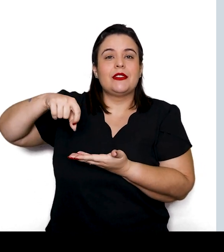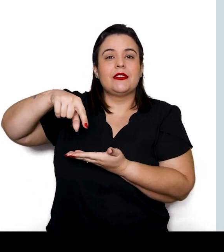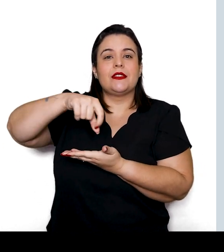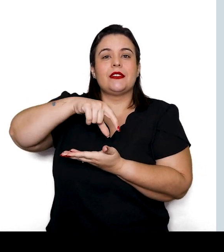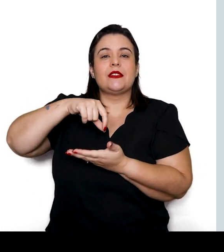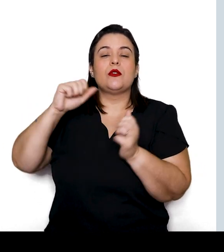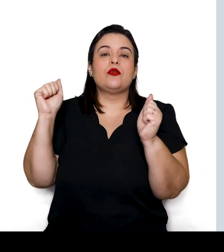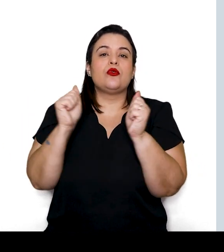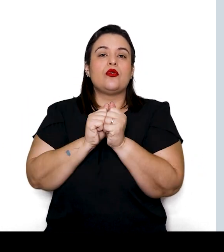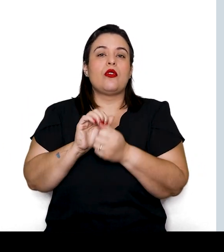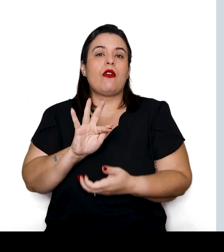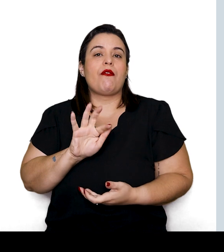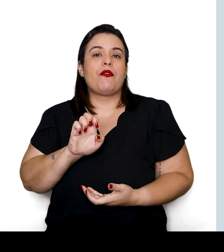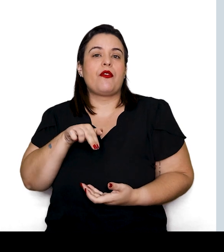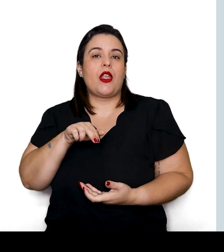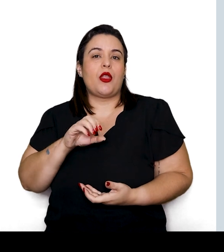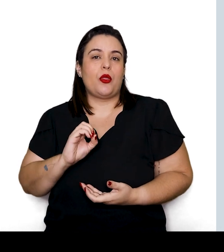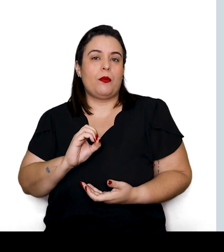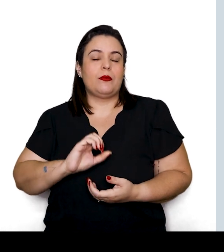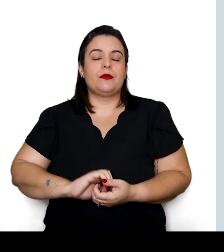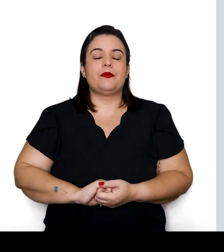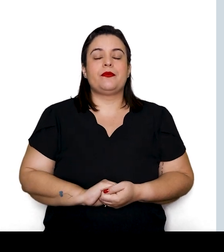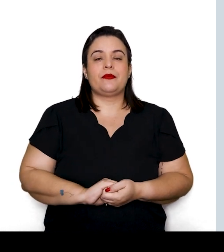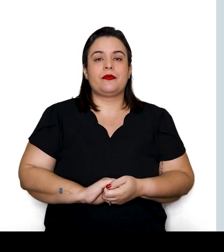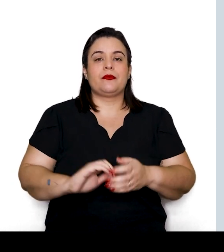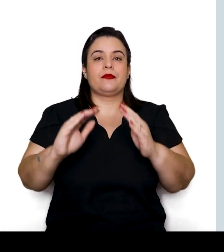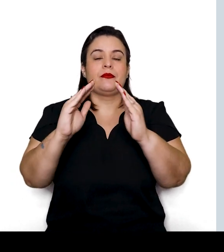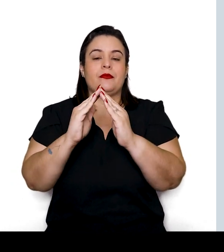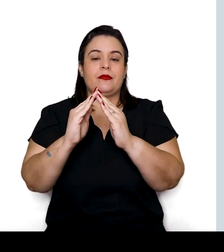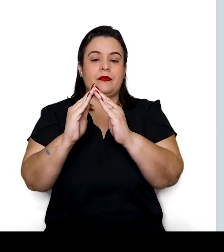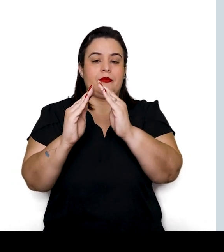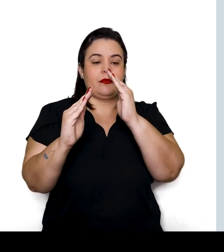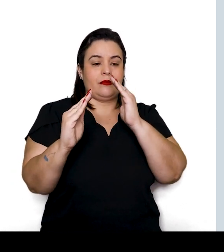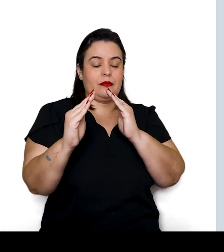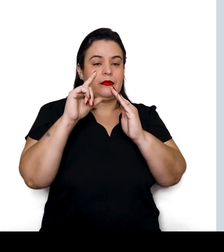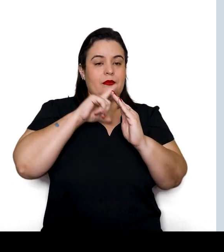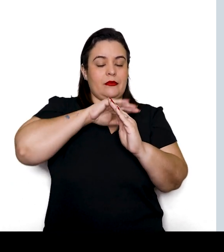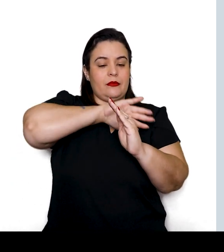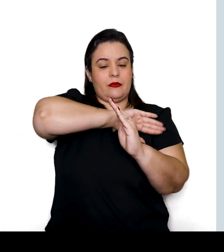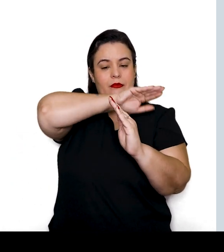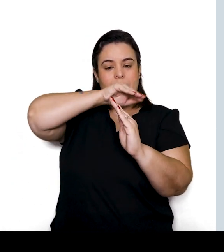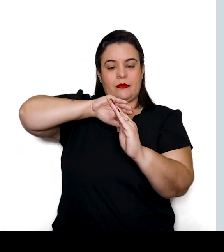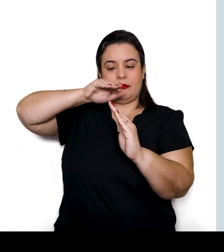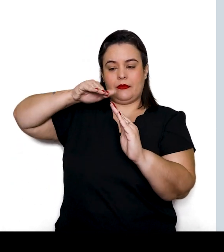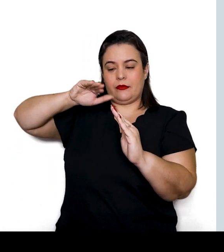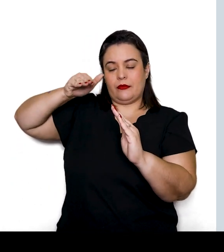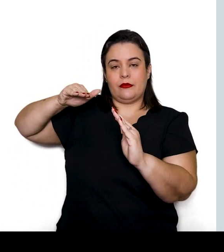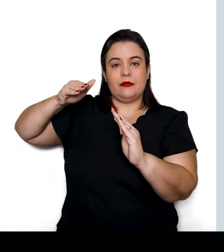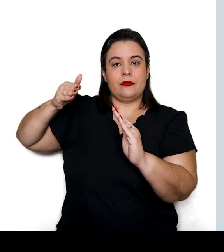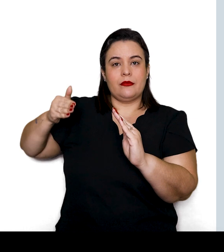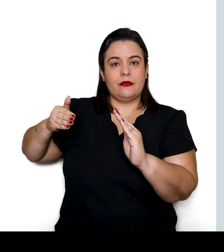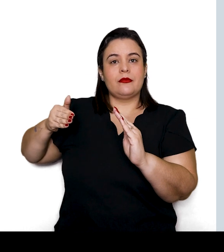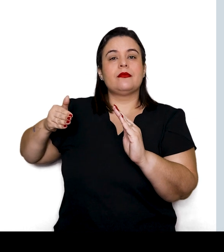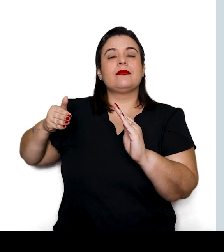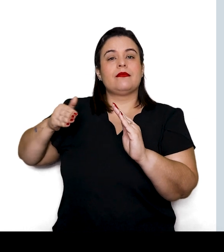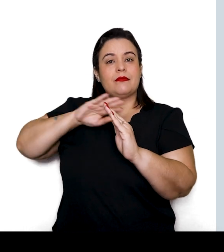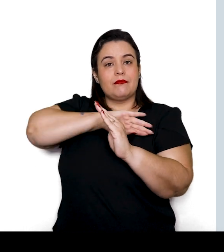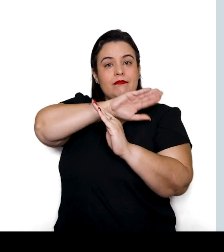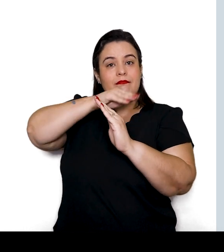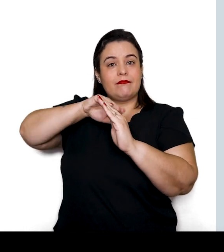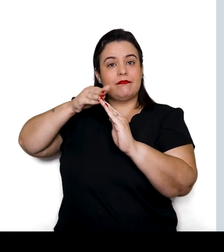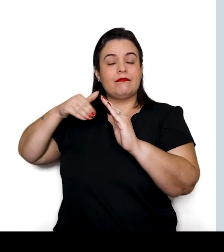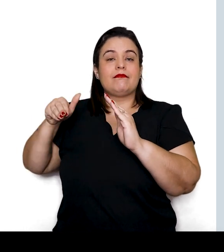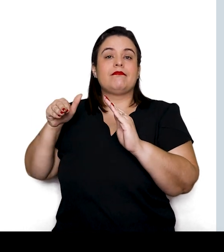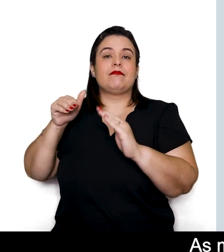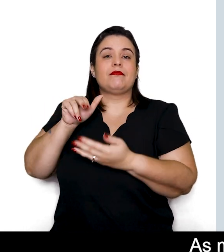um monte de grãos coberto por fenos. Atrás das casas, uma cadeia de montanhas preenche toda a largura